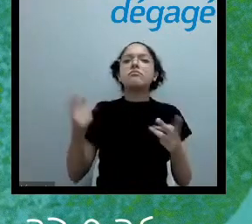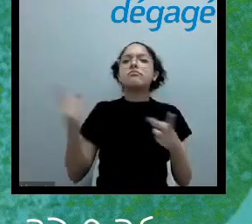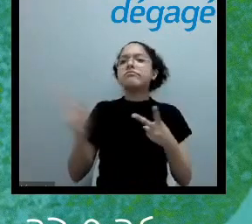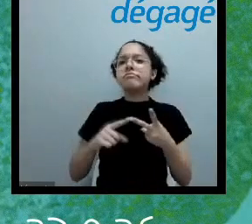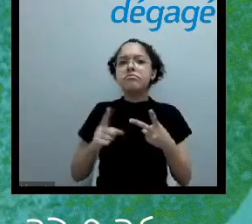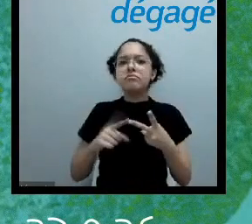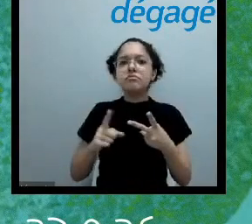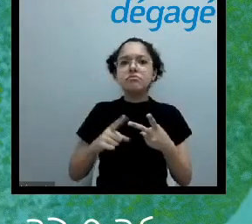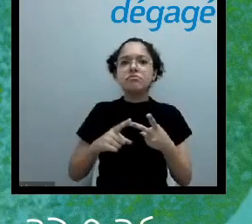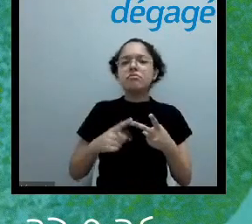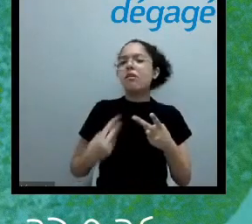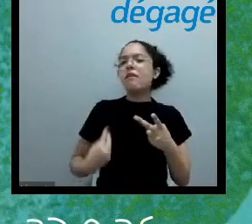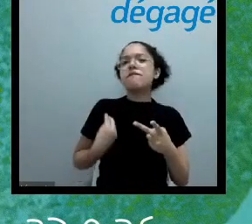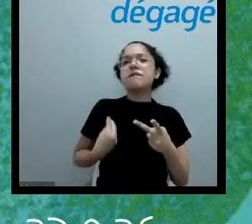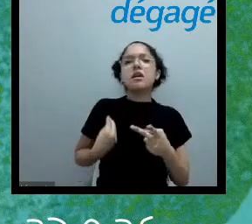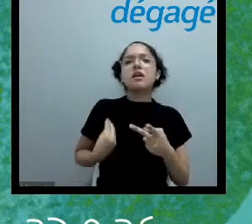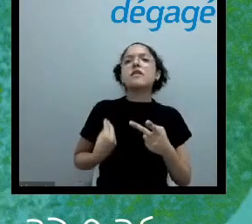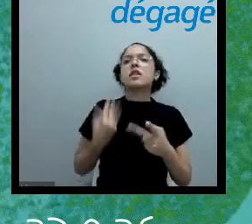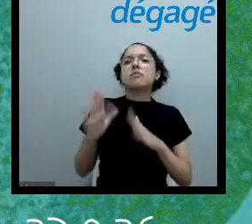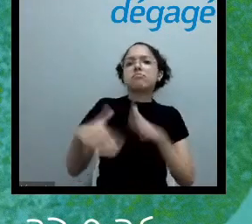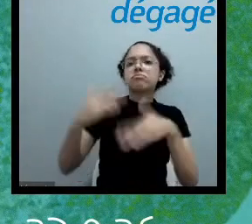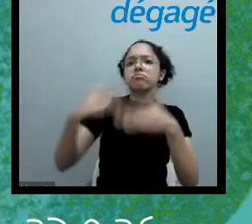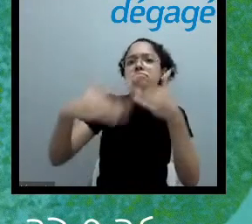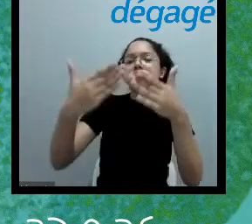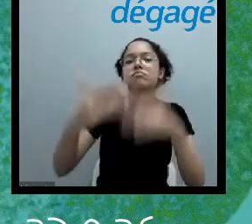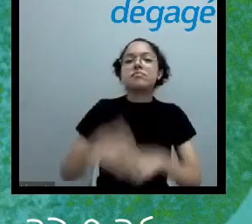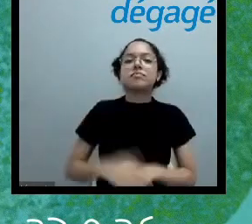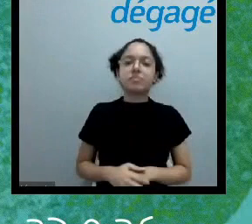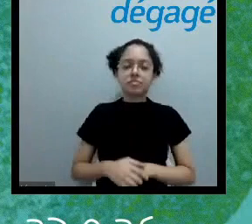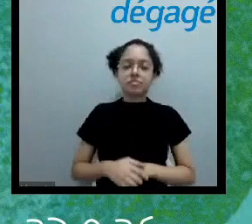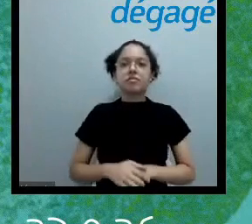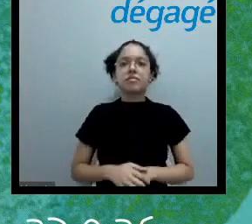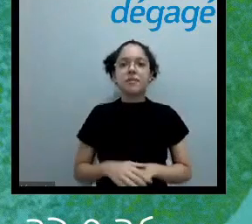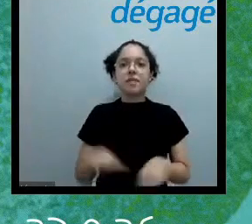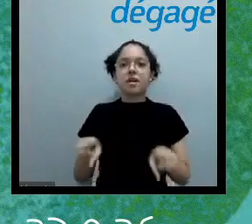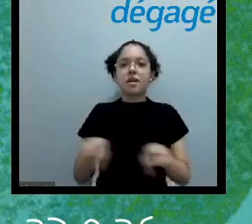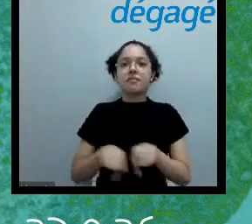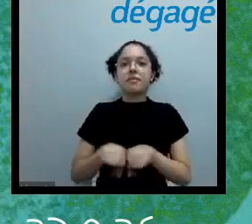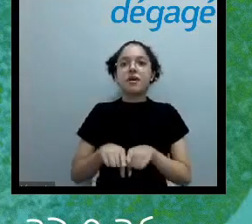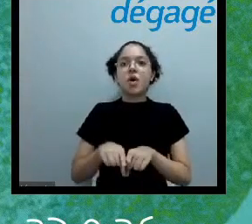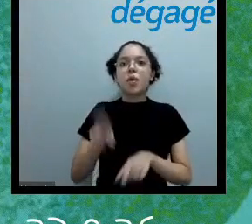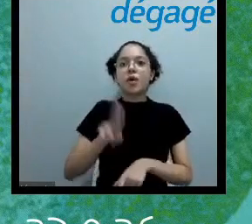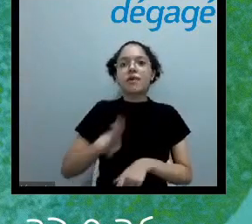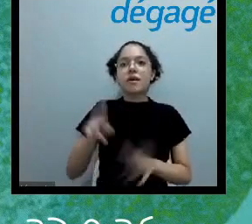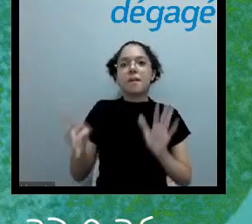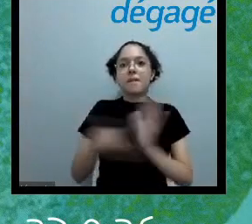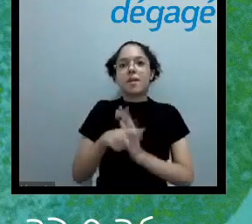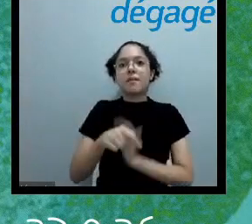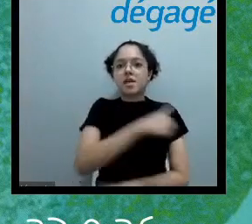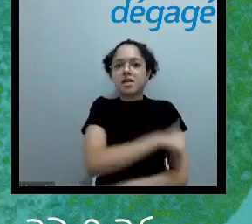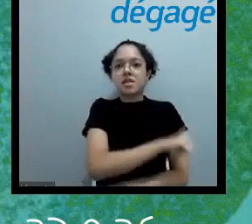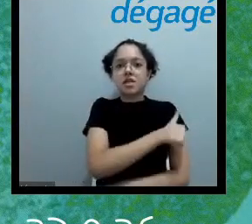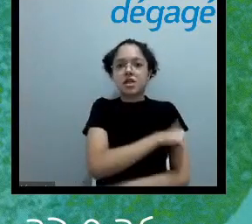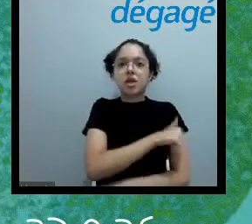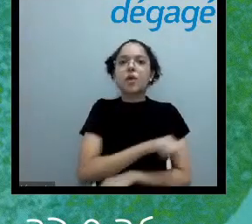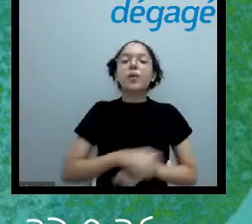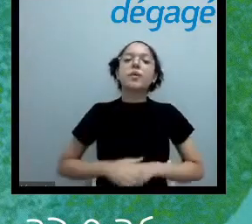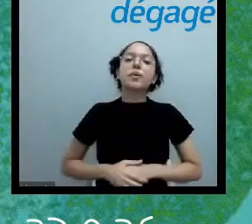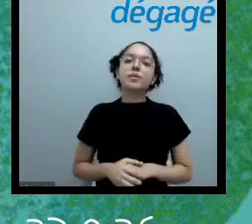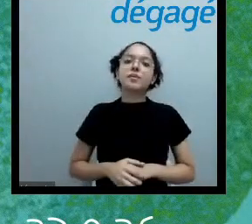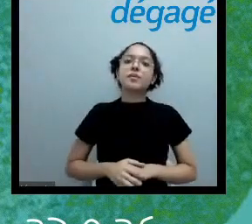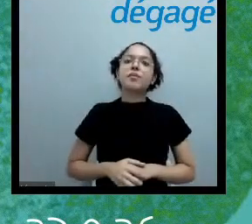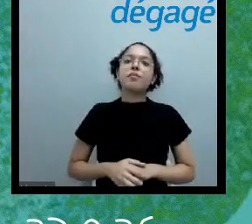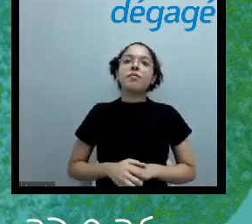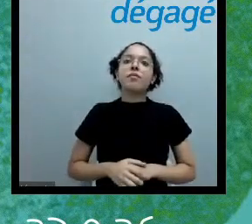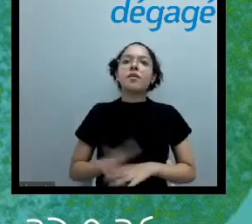né? É, da mesma forma que na Unirio a invasão do espaço universitário por essas pessoas, através da arte, da comunicação,